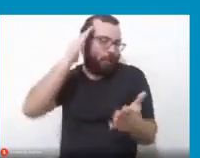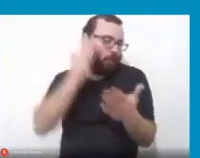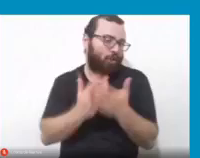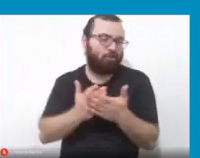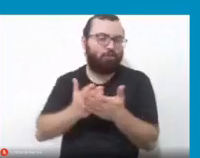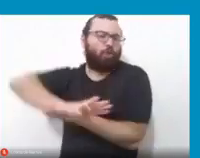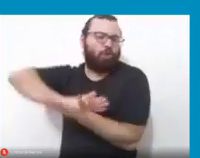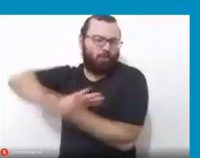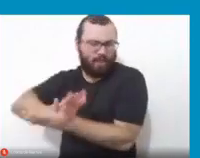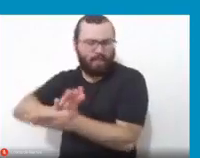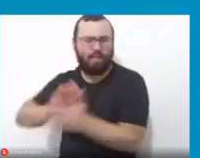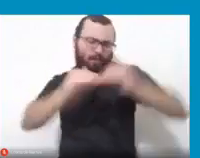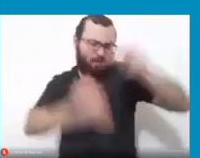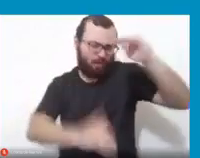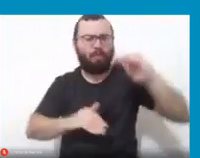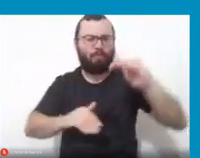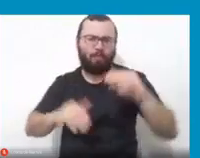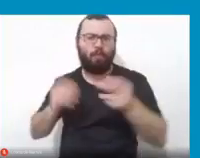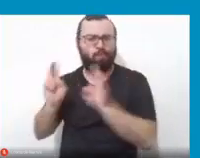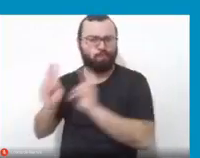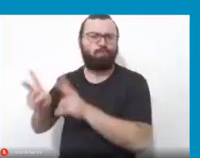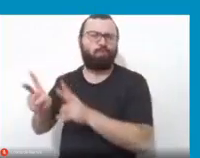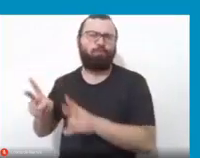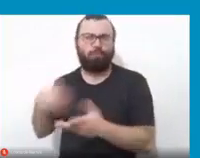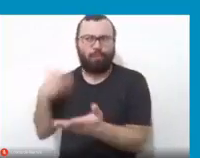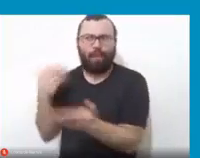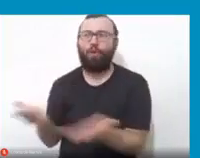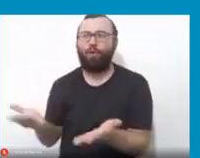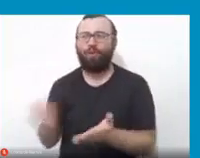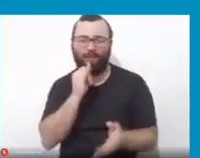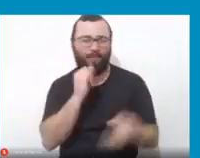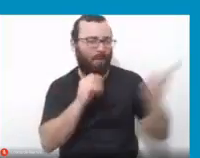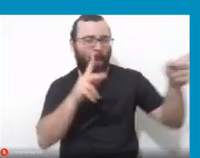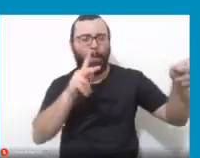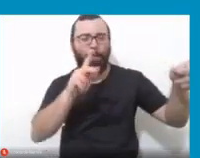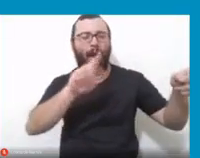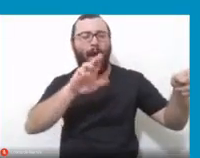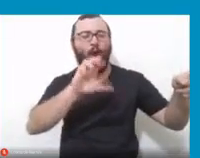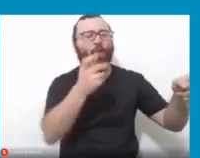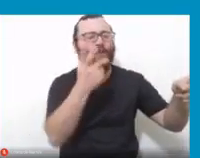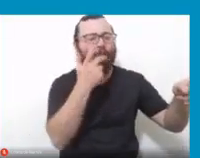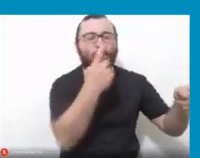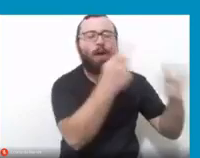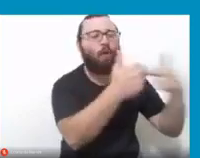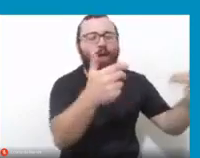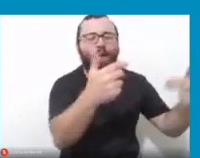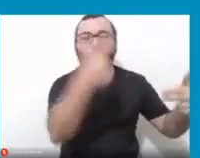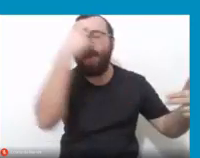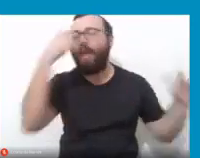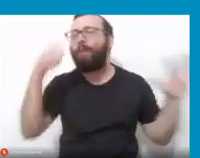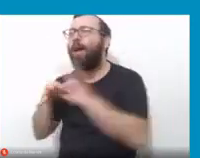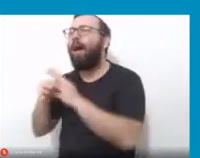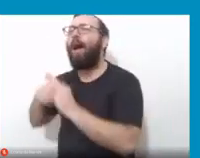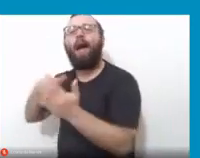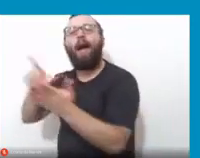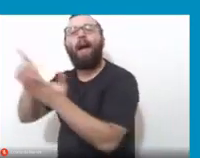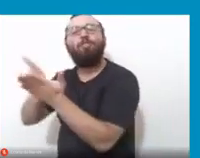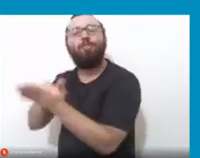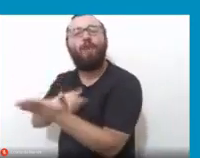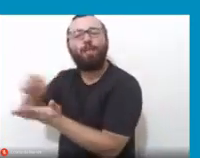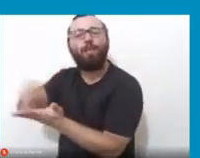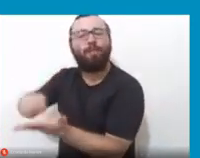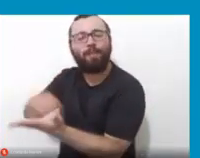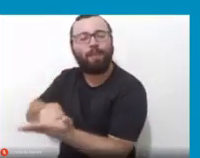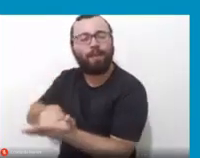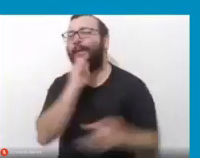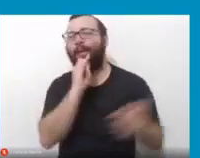desigualdade estão presentes aí, né? Então, por exemplo, o Paulo falou uma coisa que me lembrou um artigo meu que eu escrevi. Você falou que